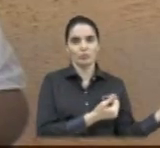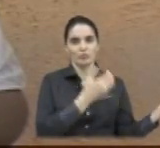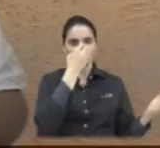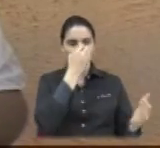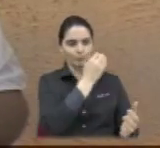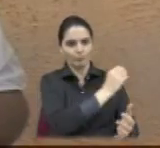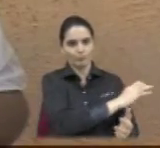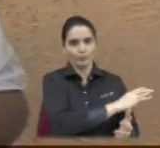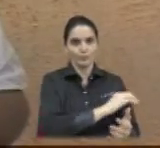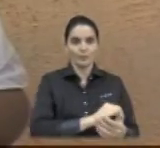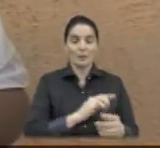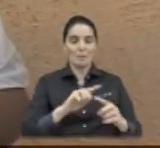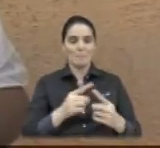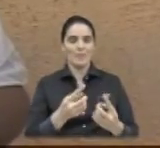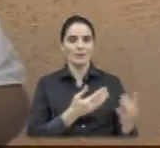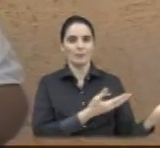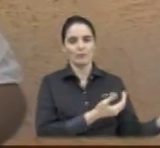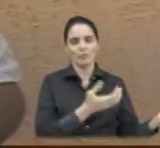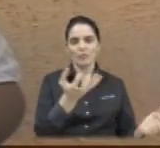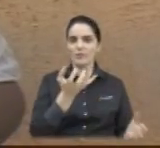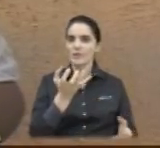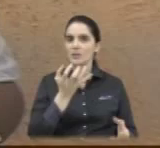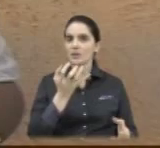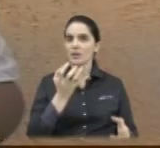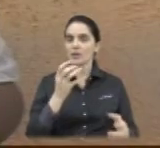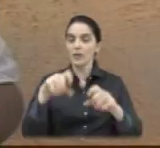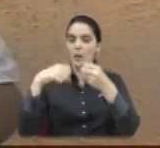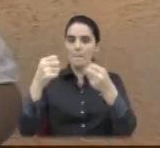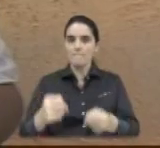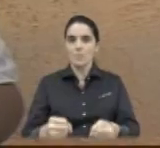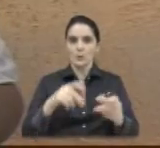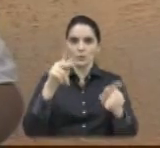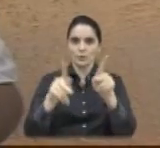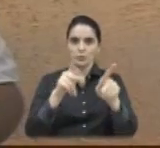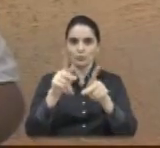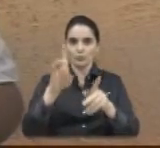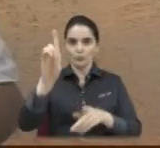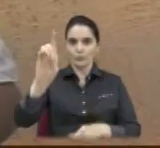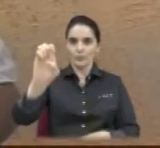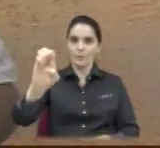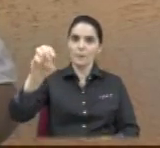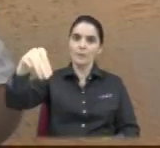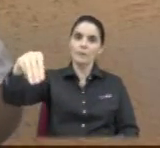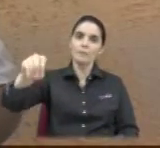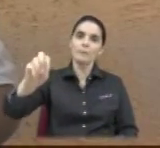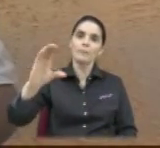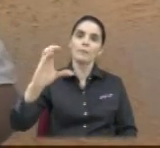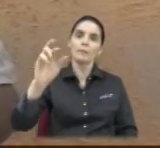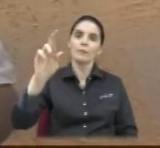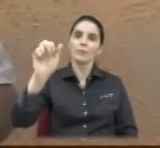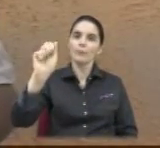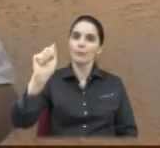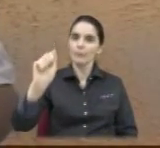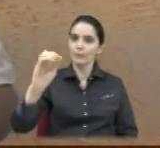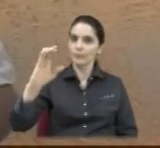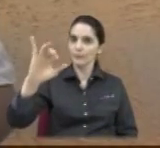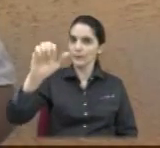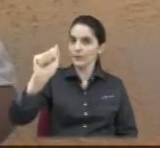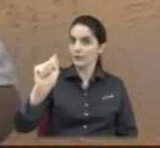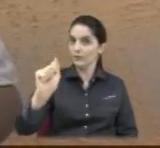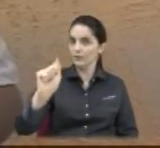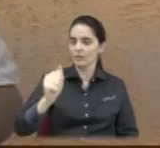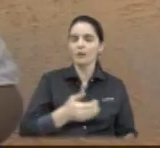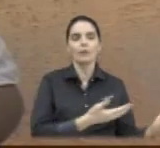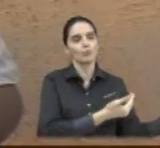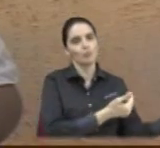luta por democracia depois do processo de redemocratização a juventude continuou a revolucionar o brasil